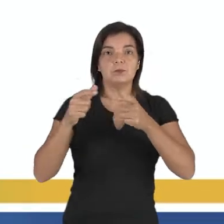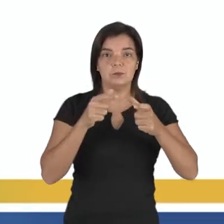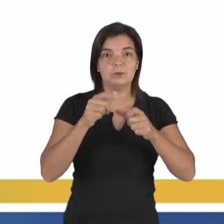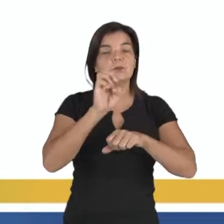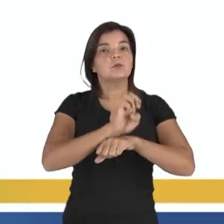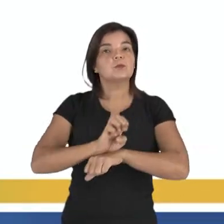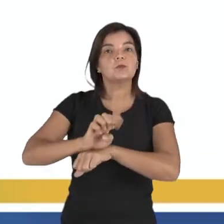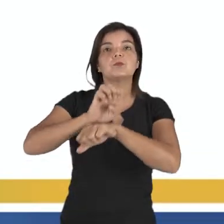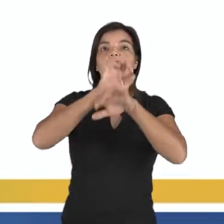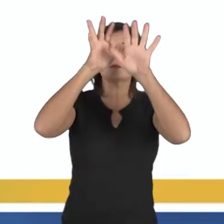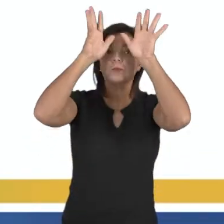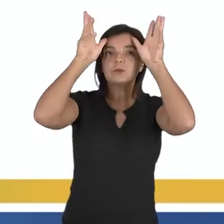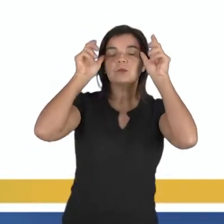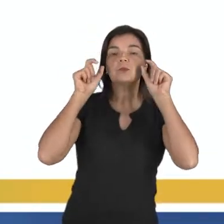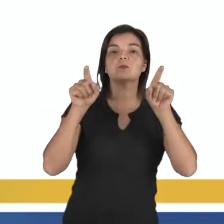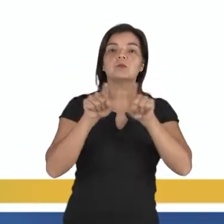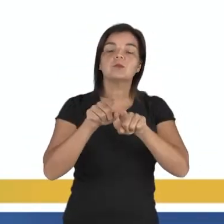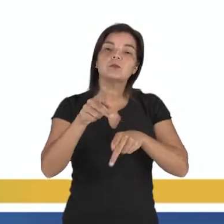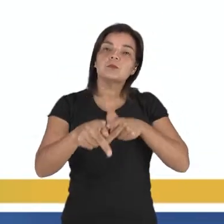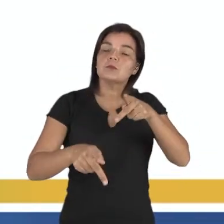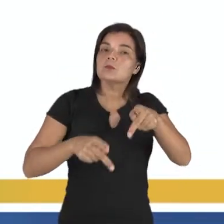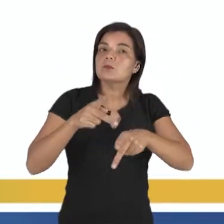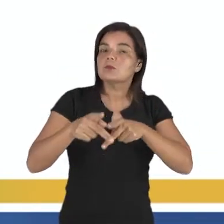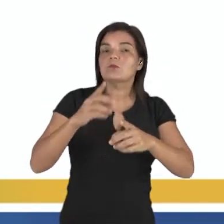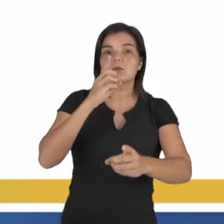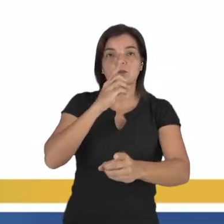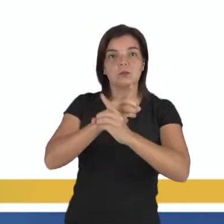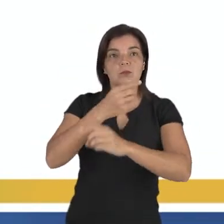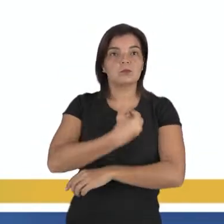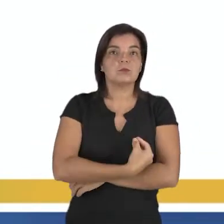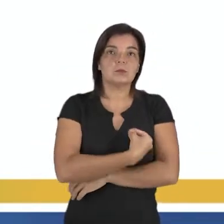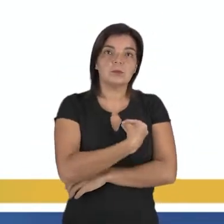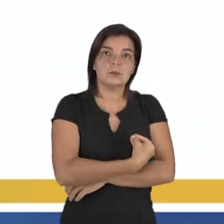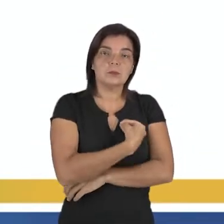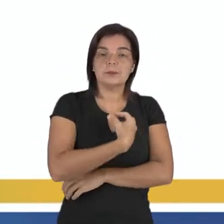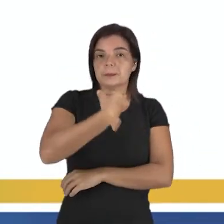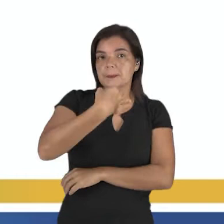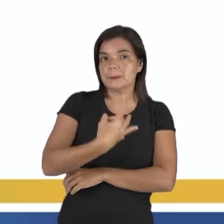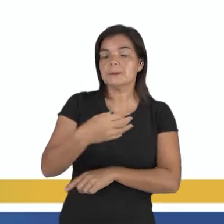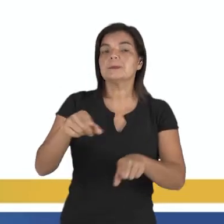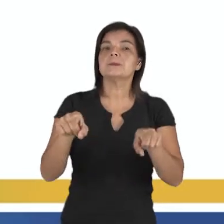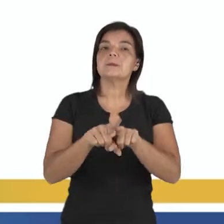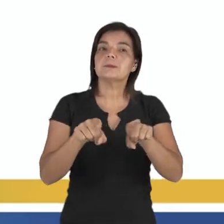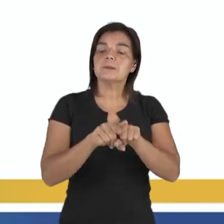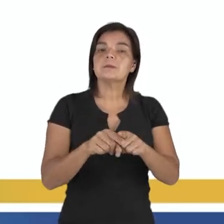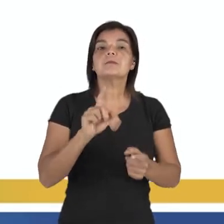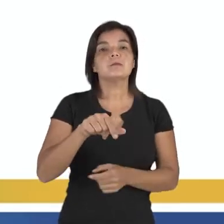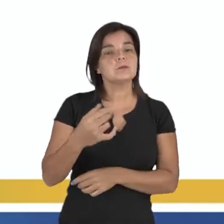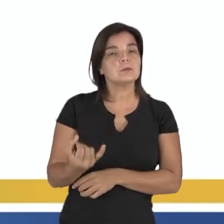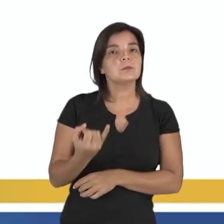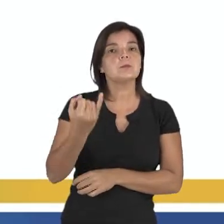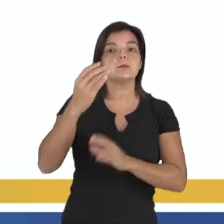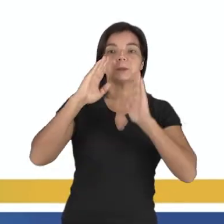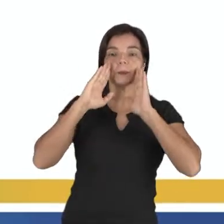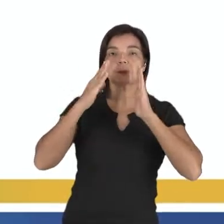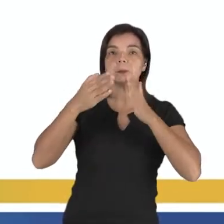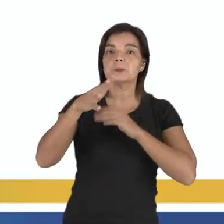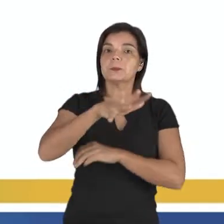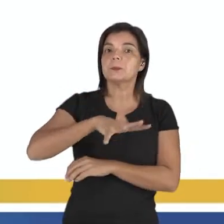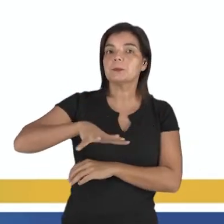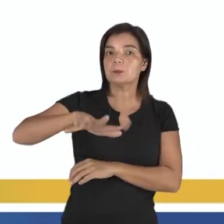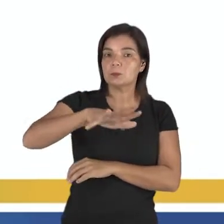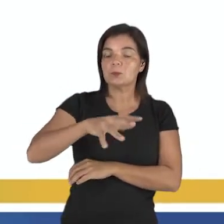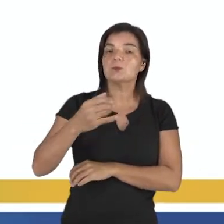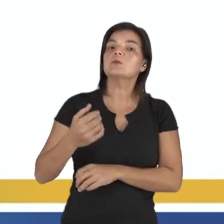do nosso estado onde essa população indígena se encontra presente, certo? É também importante frisar que a maioria